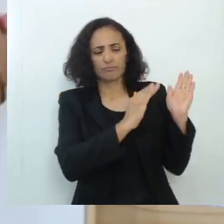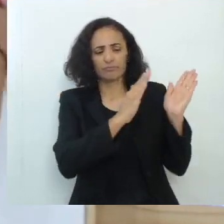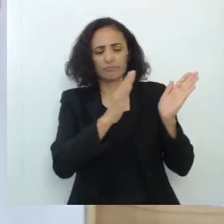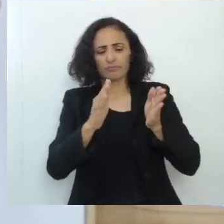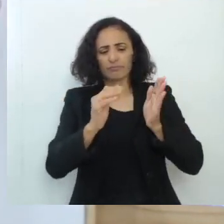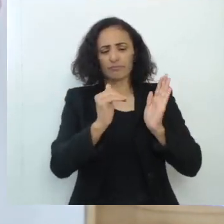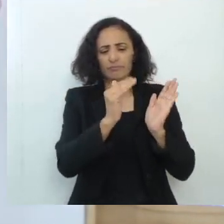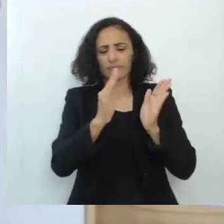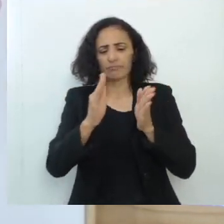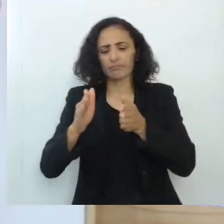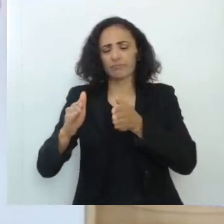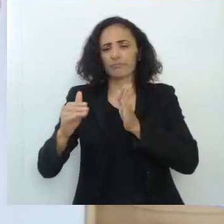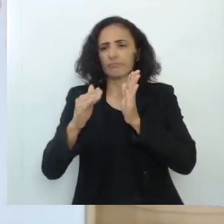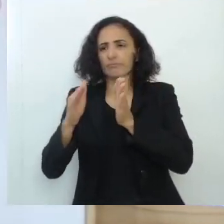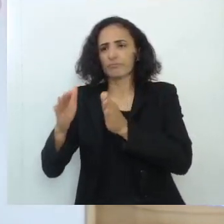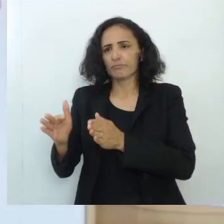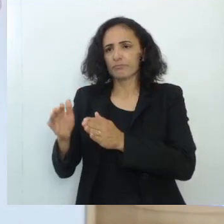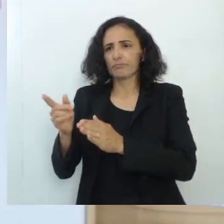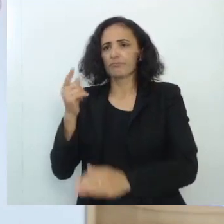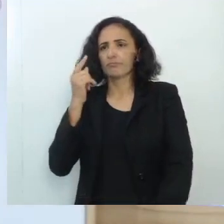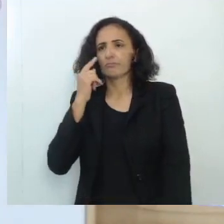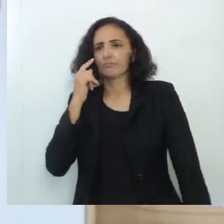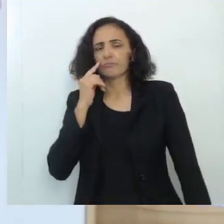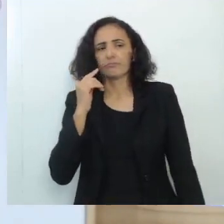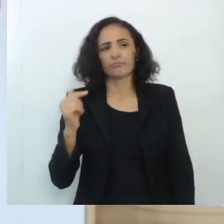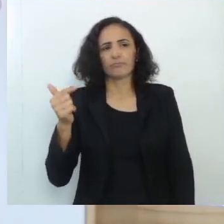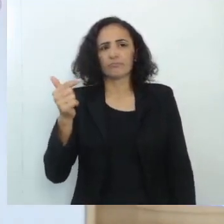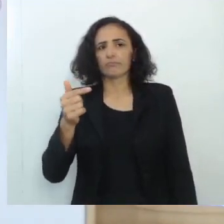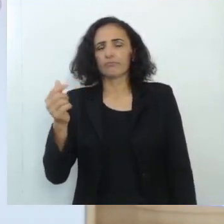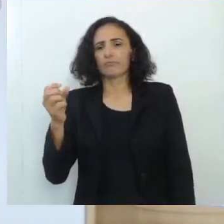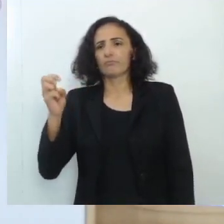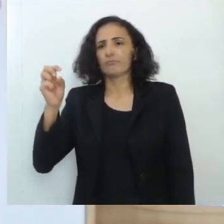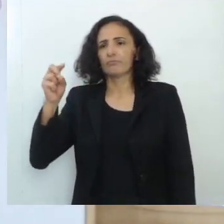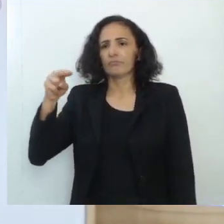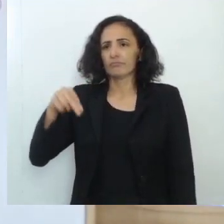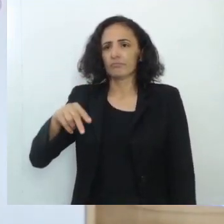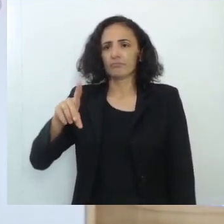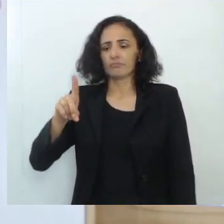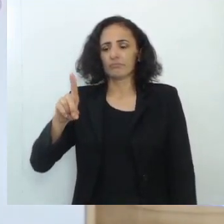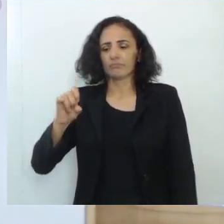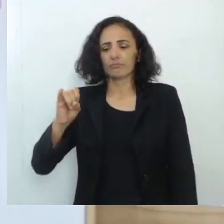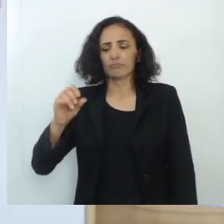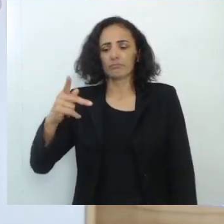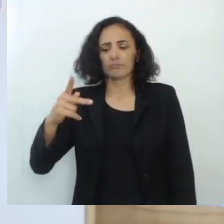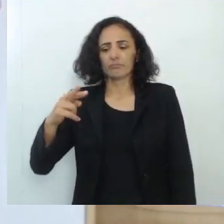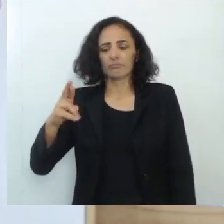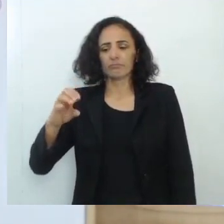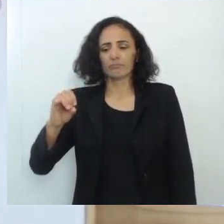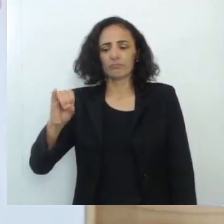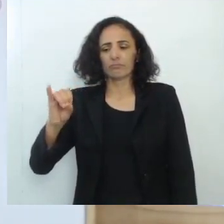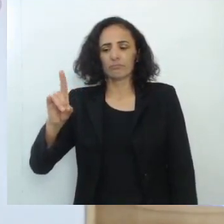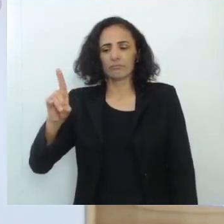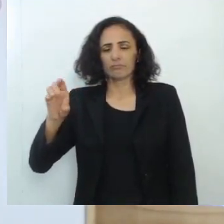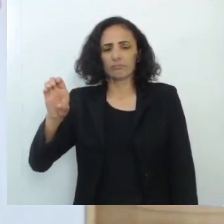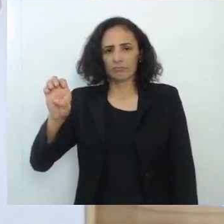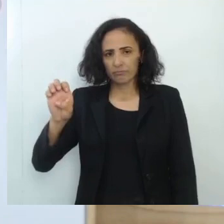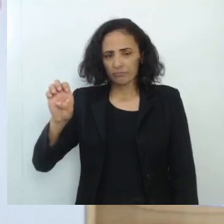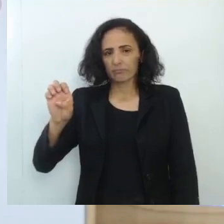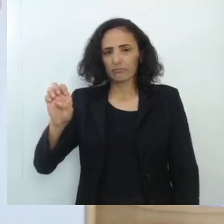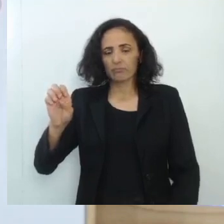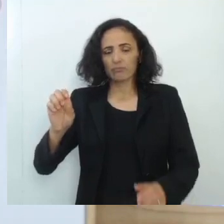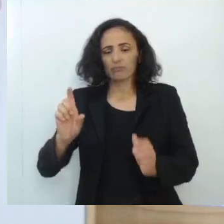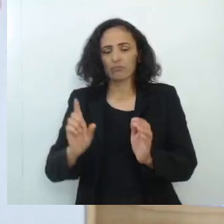Isso aqui é a fase 2N. É a fase diploide, é a fase que dura mais. É a fase em que você